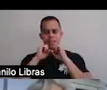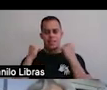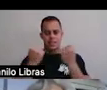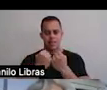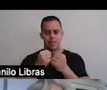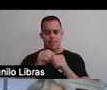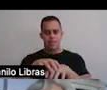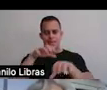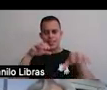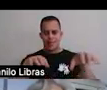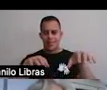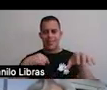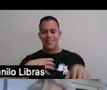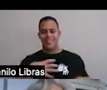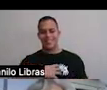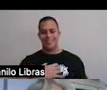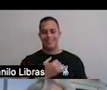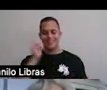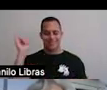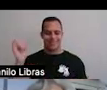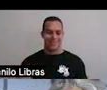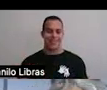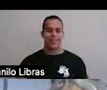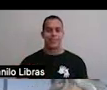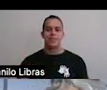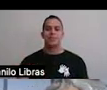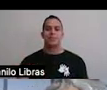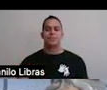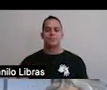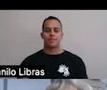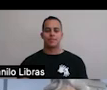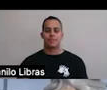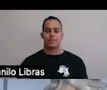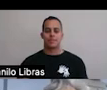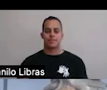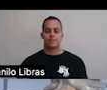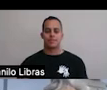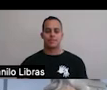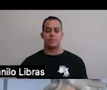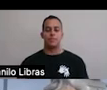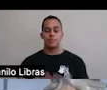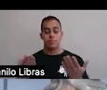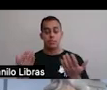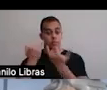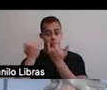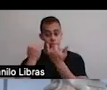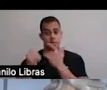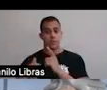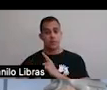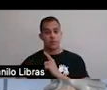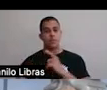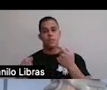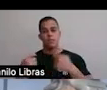já estou achando um pouco estranho. Mas, bom, então, com toda essa informação, a gente tem que estimular os alunos